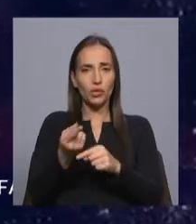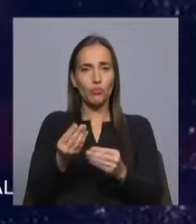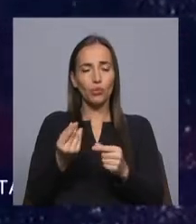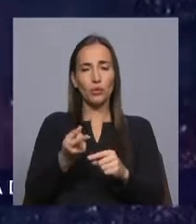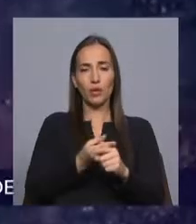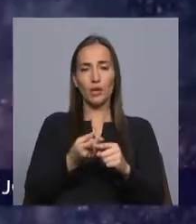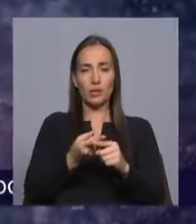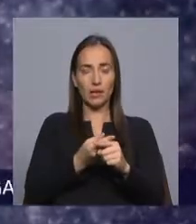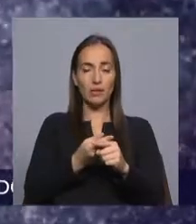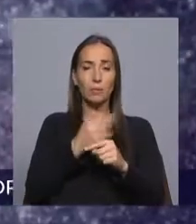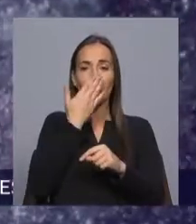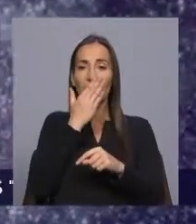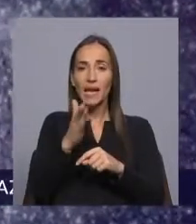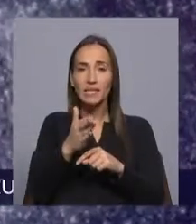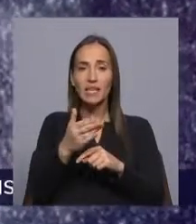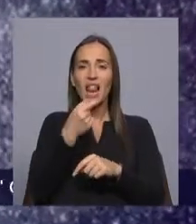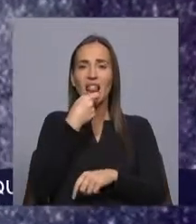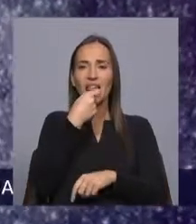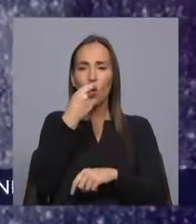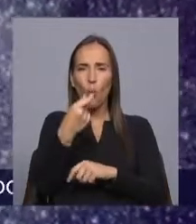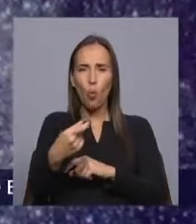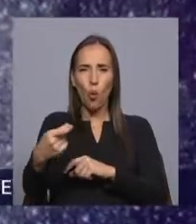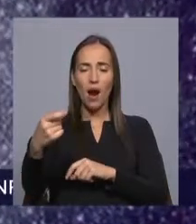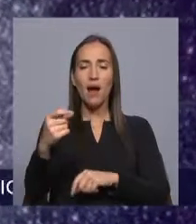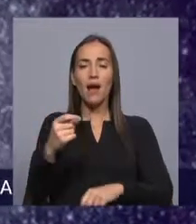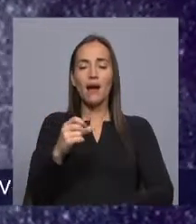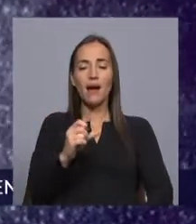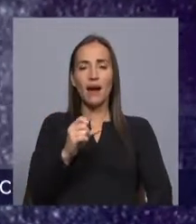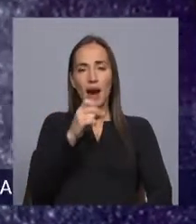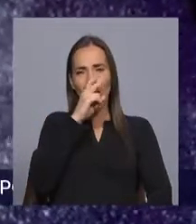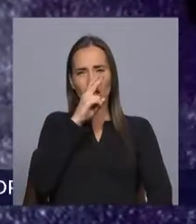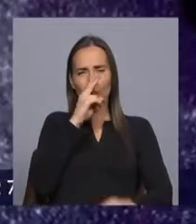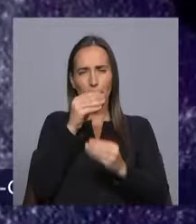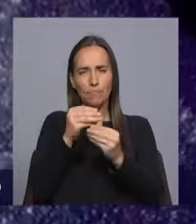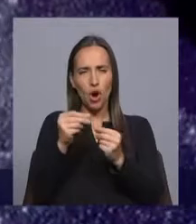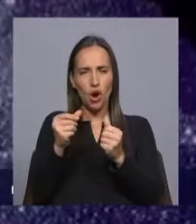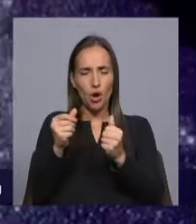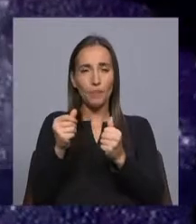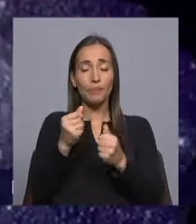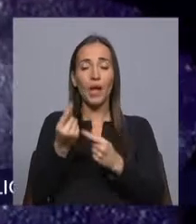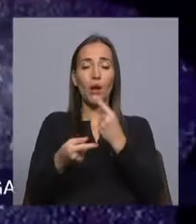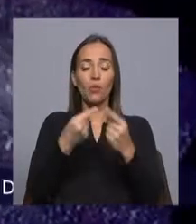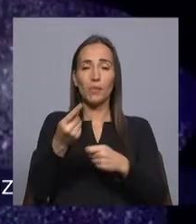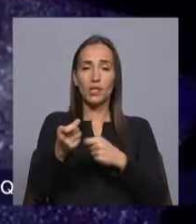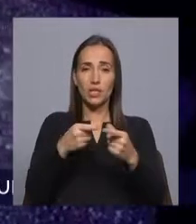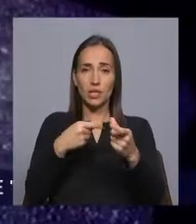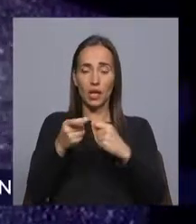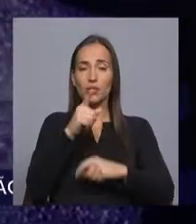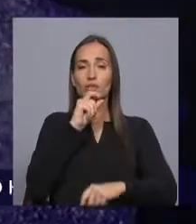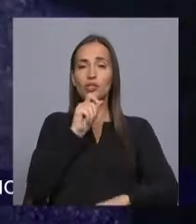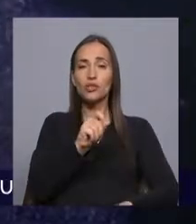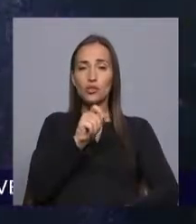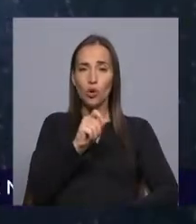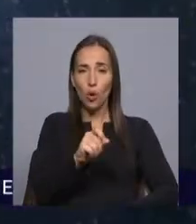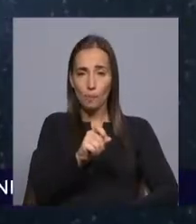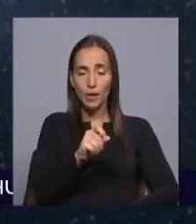uma grande língua de gás, de poeira e de algumas estrelas chamadas correntes de Magalhães. A